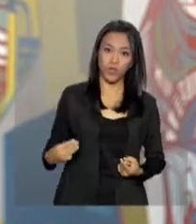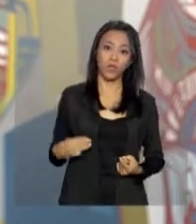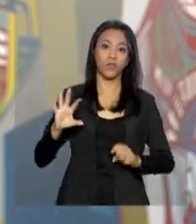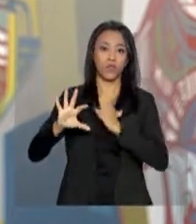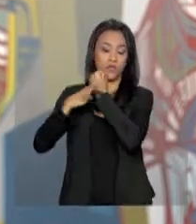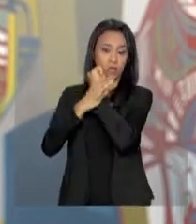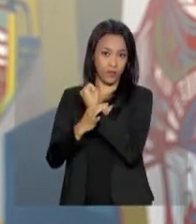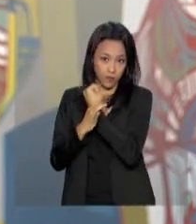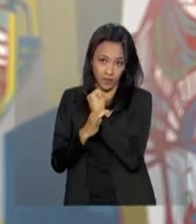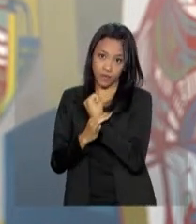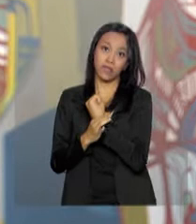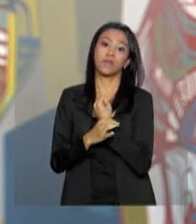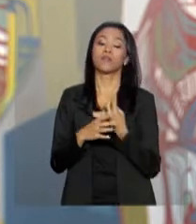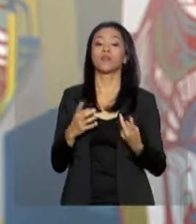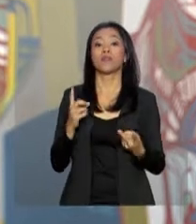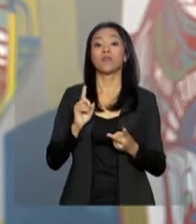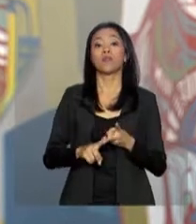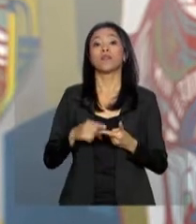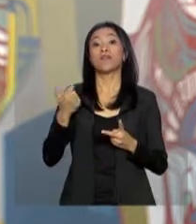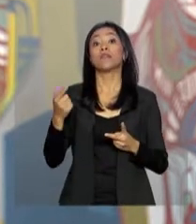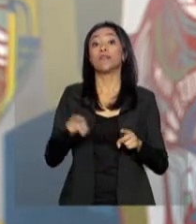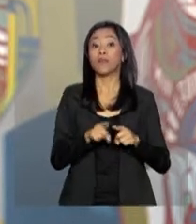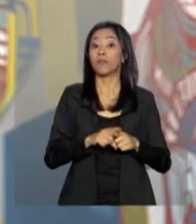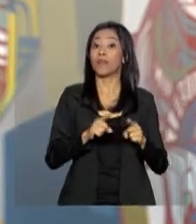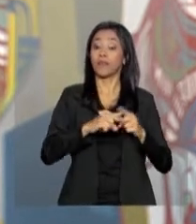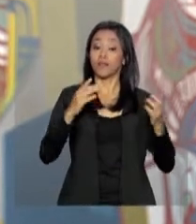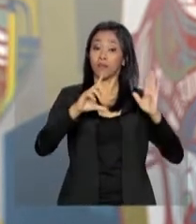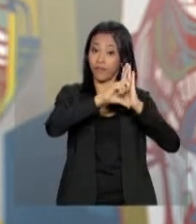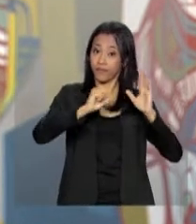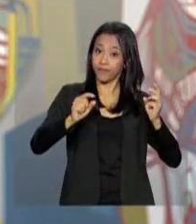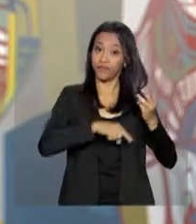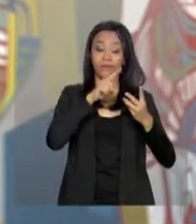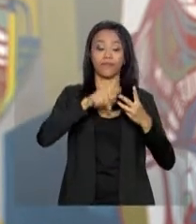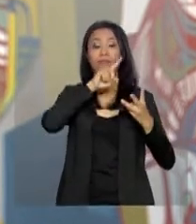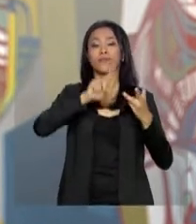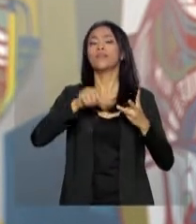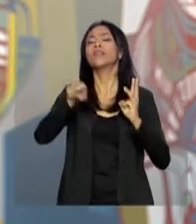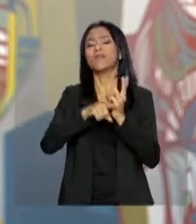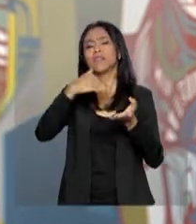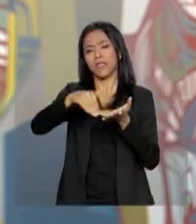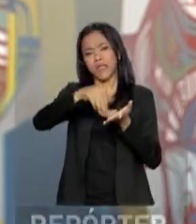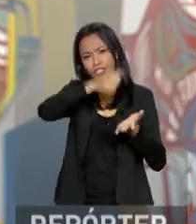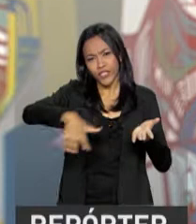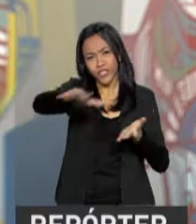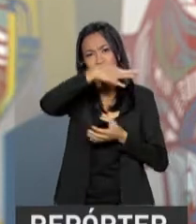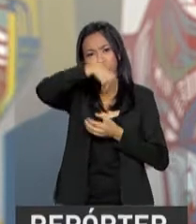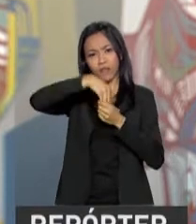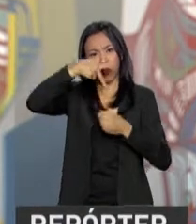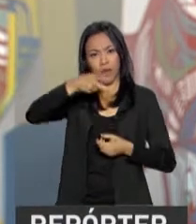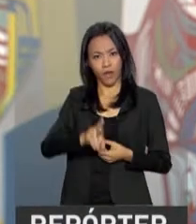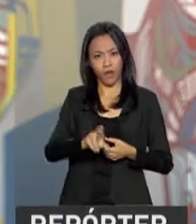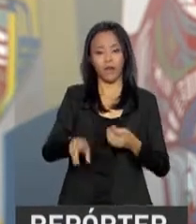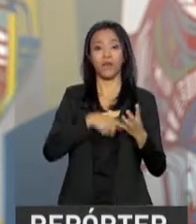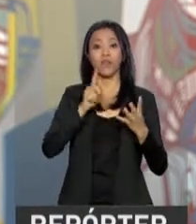institucional sérgio chegou em da casa civil eliseu padilha e da secretaria geral da presidência moreira franco e